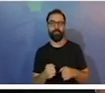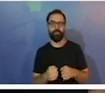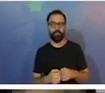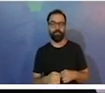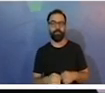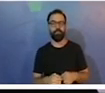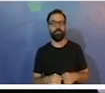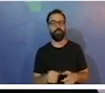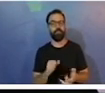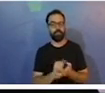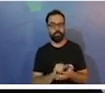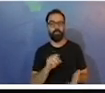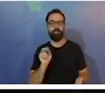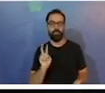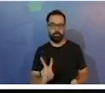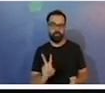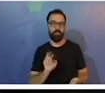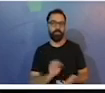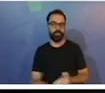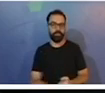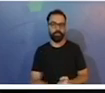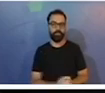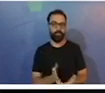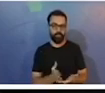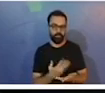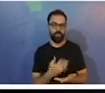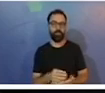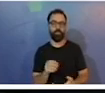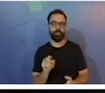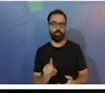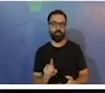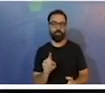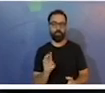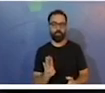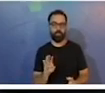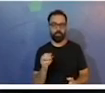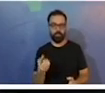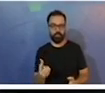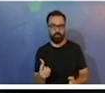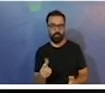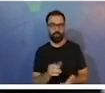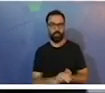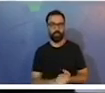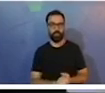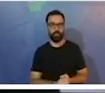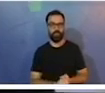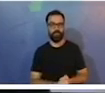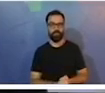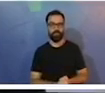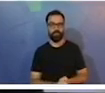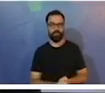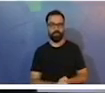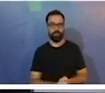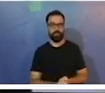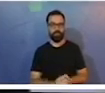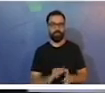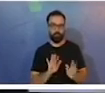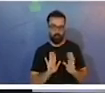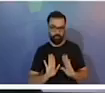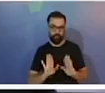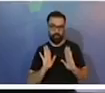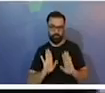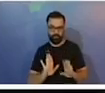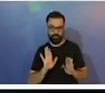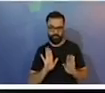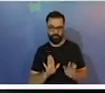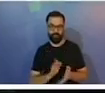tarefa 2, o exercício 2, da página 146. O 1, vou explicar, ainda não, vai ficar